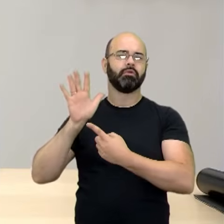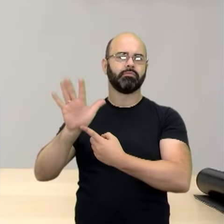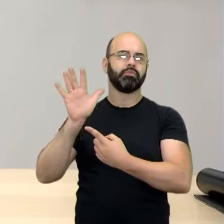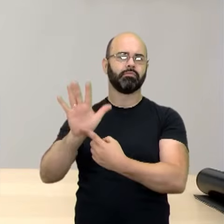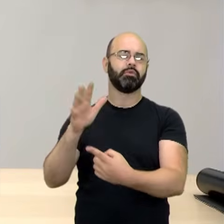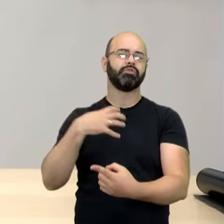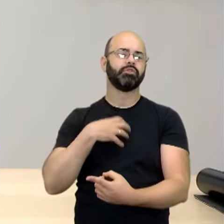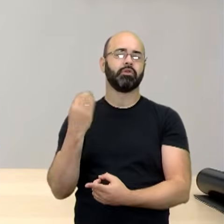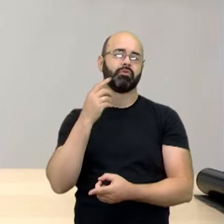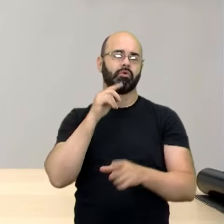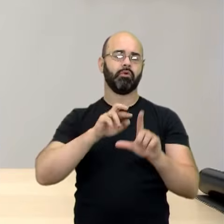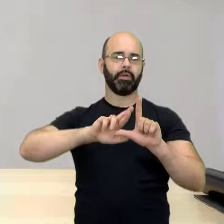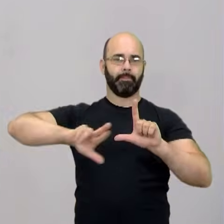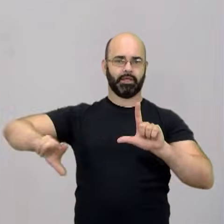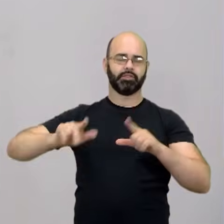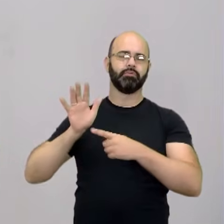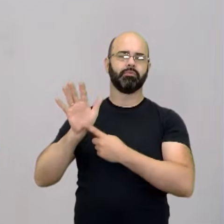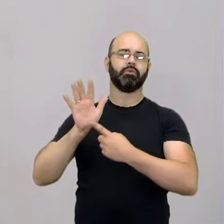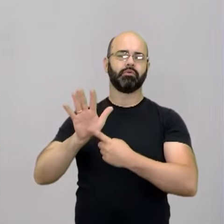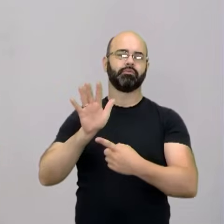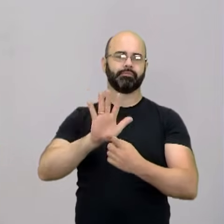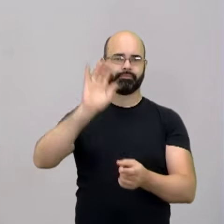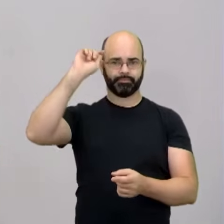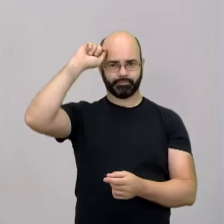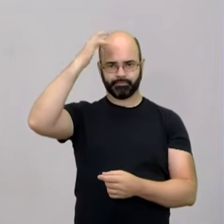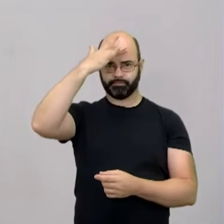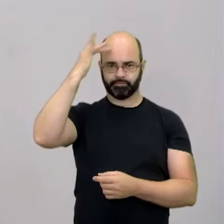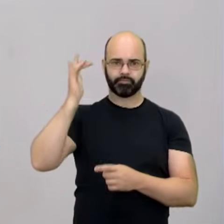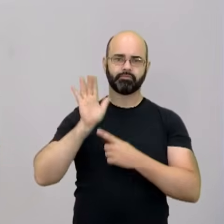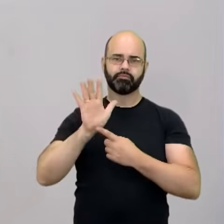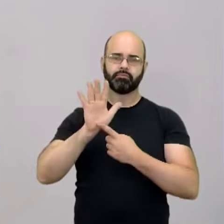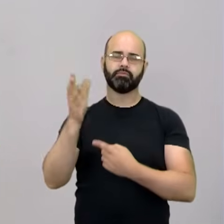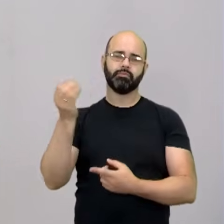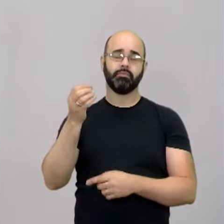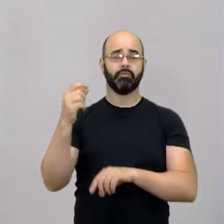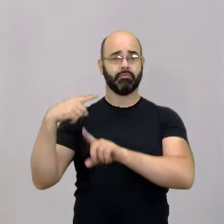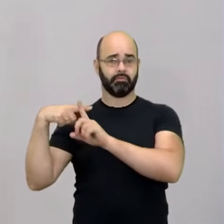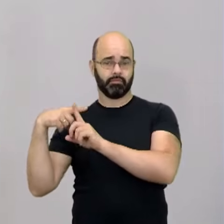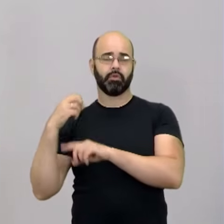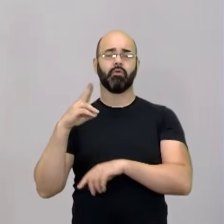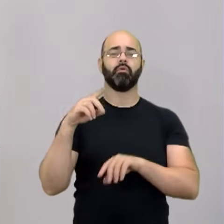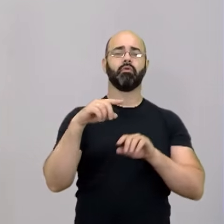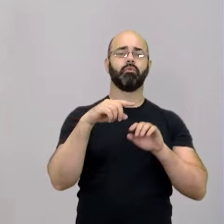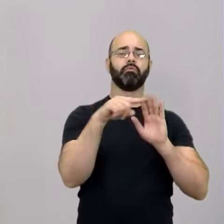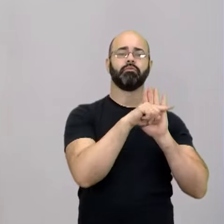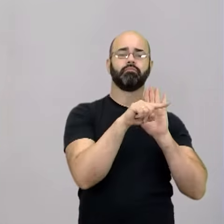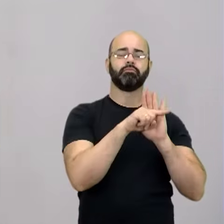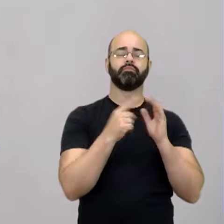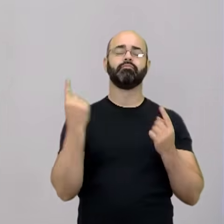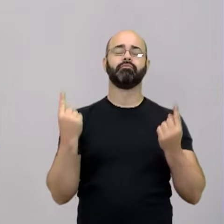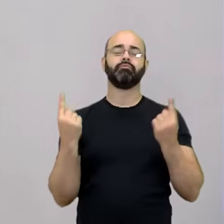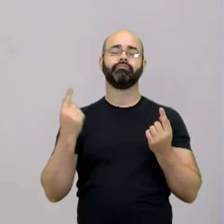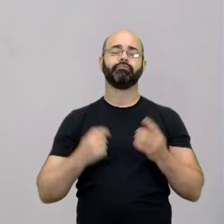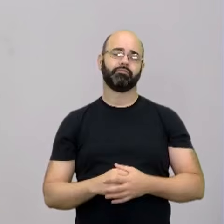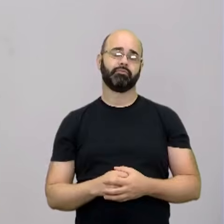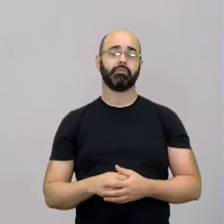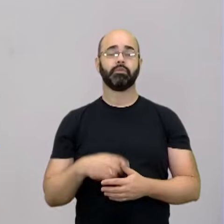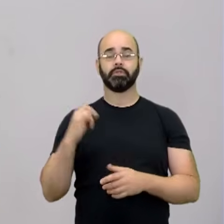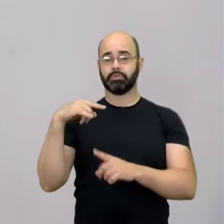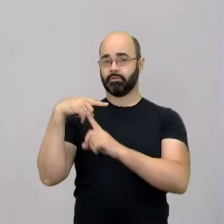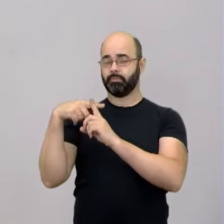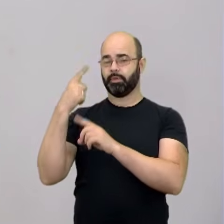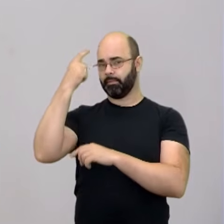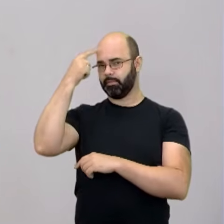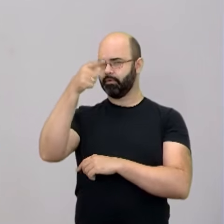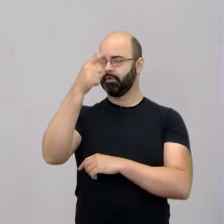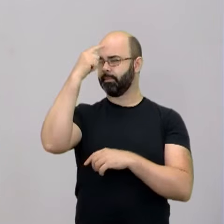mídia. Né? De que forma que eles são apresentados, positivas ou negativas. E quando são apresentados de forma positiva, é super